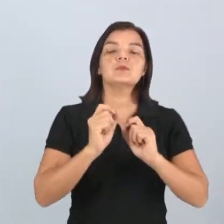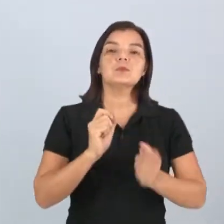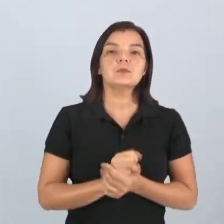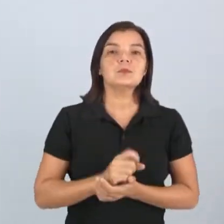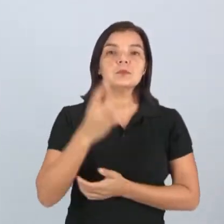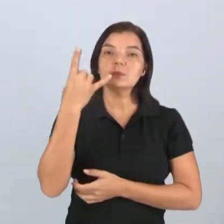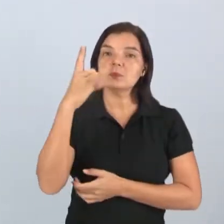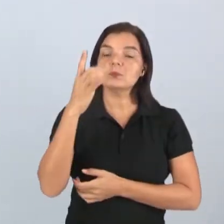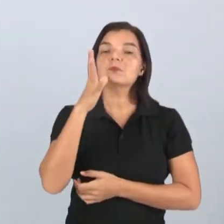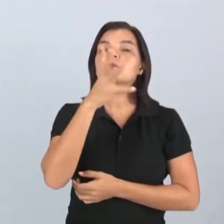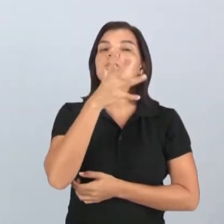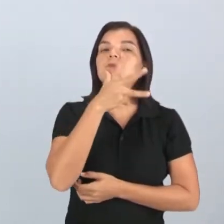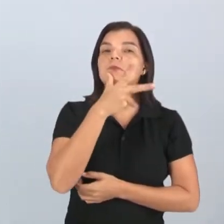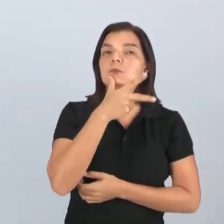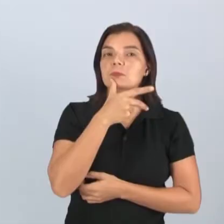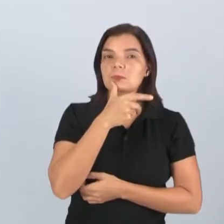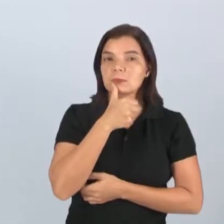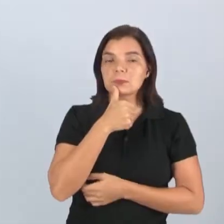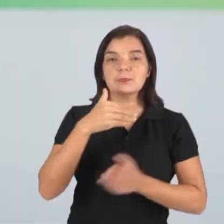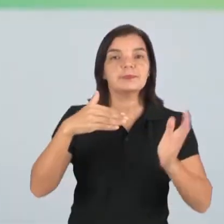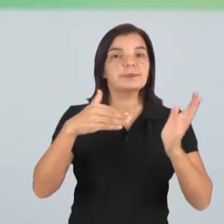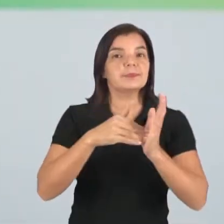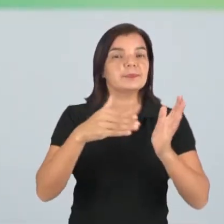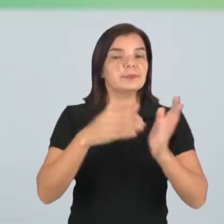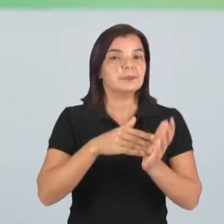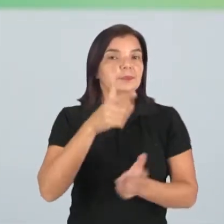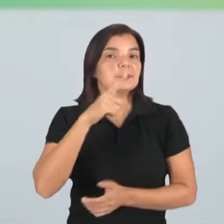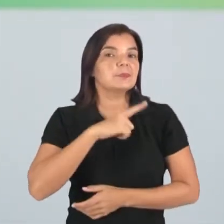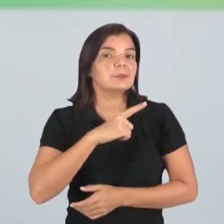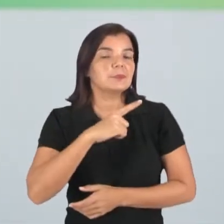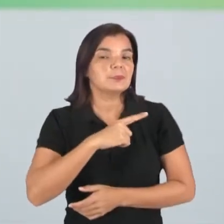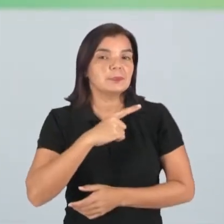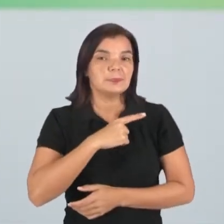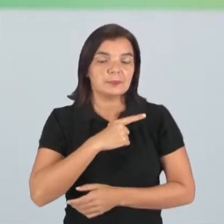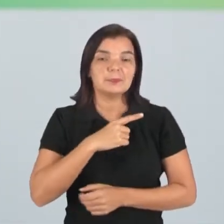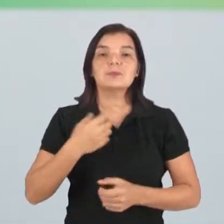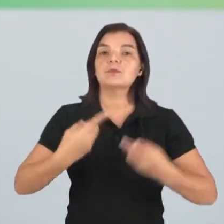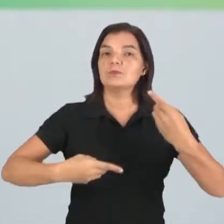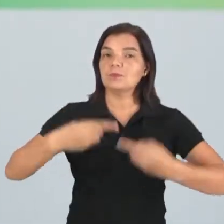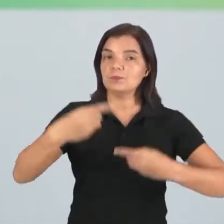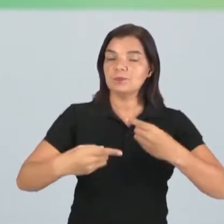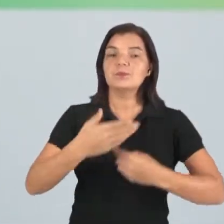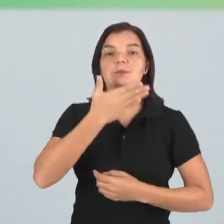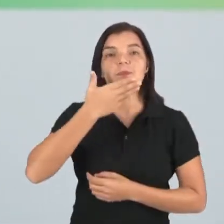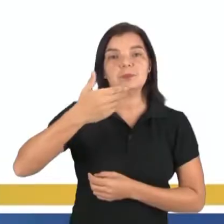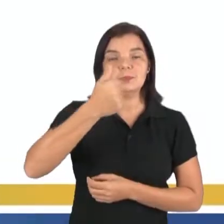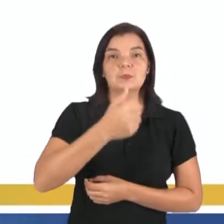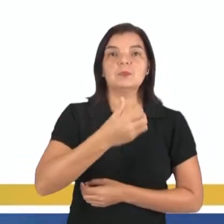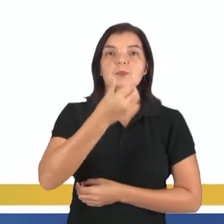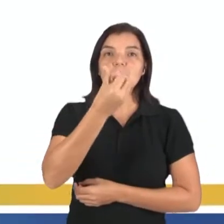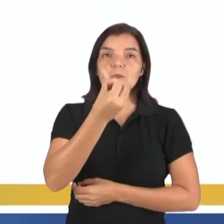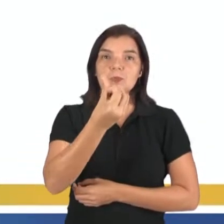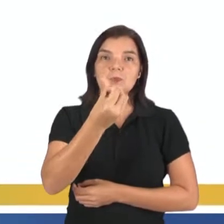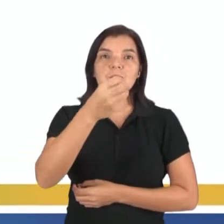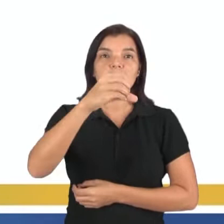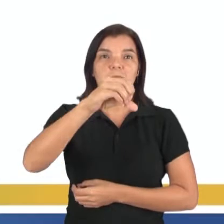que a Bolívia vai demorar muito até adquirir uma estabilidade política. Então, de 64